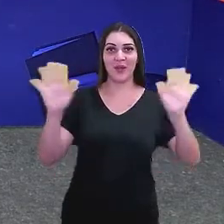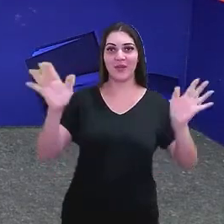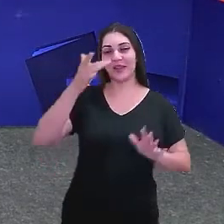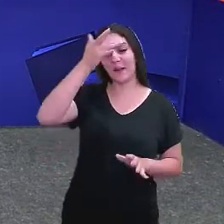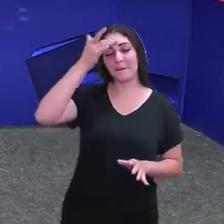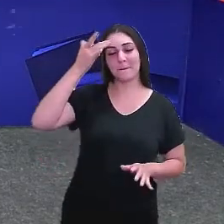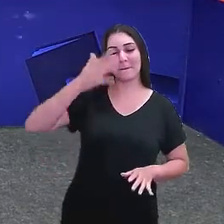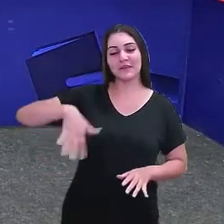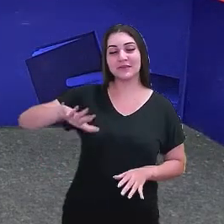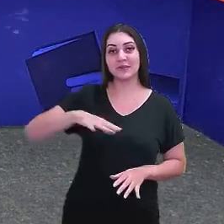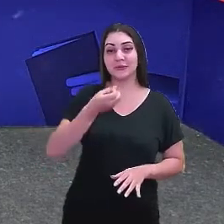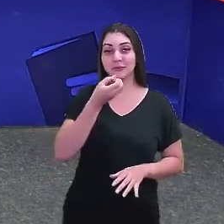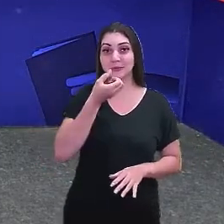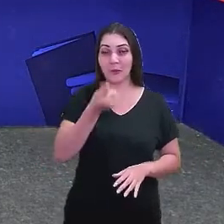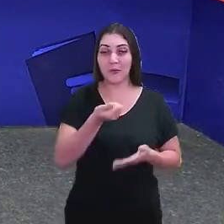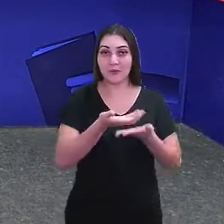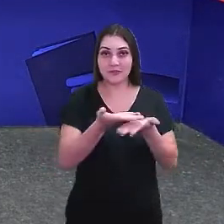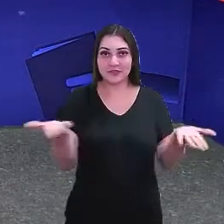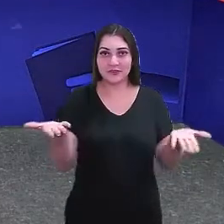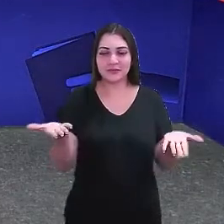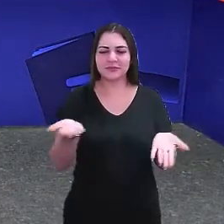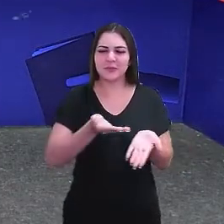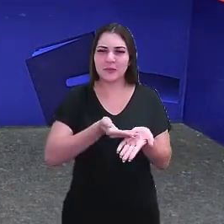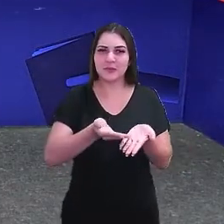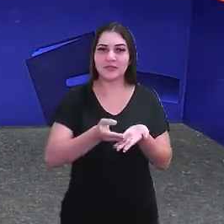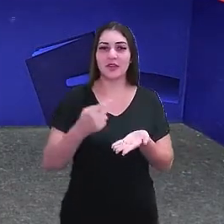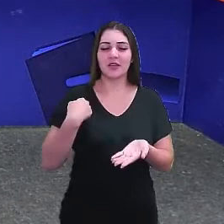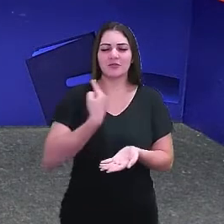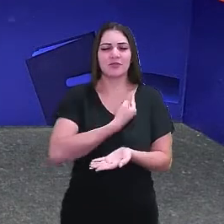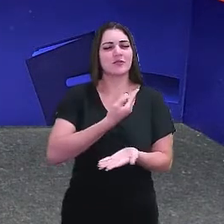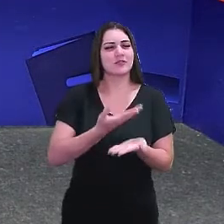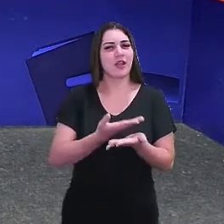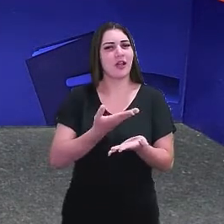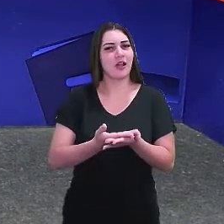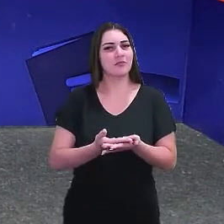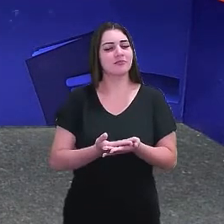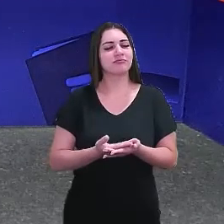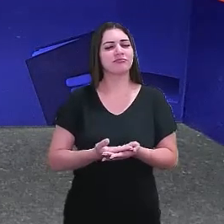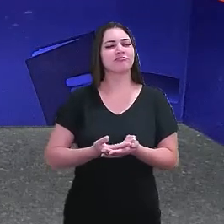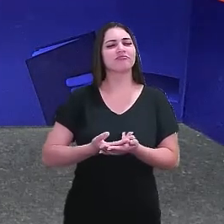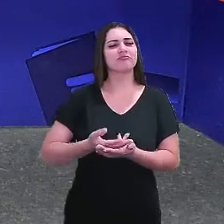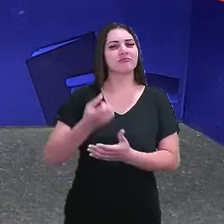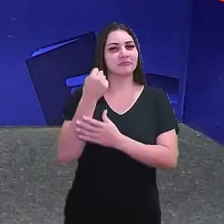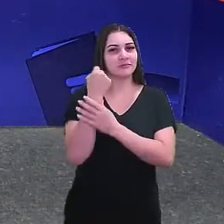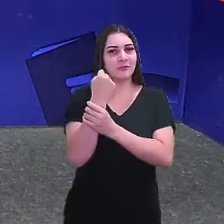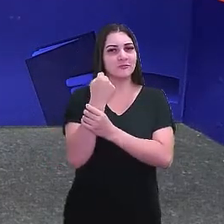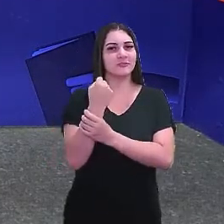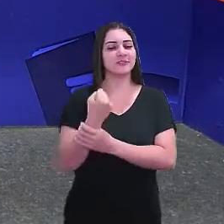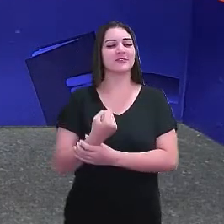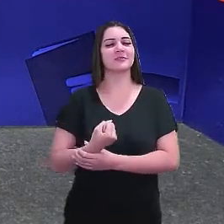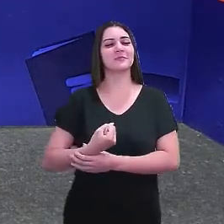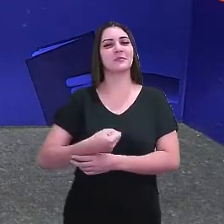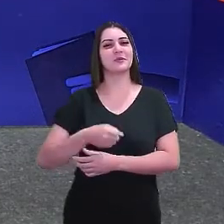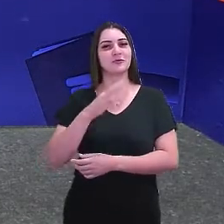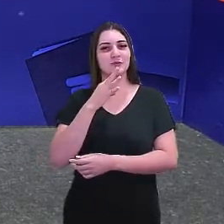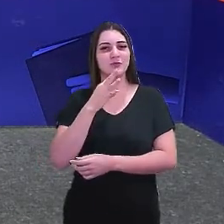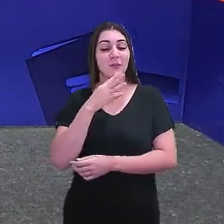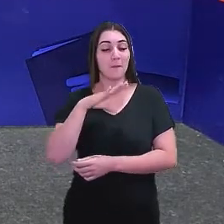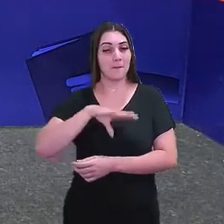pessoal, tudo bom com vocês? Vamos dar início à nossa aula de fortalecimento pedagógico de língua portuguesa. E eu sou a